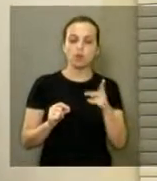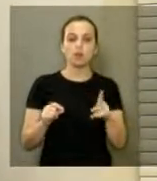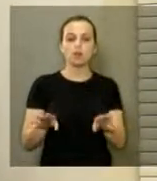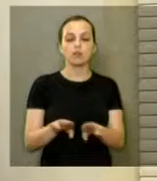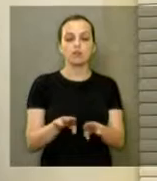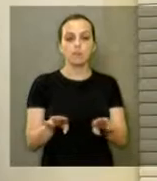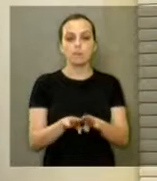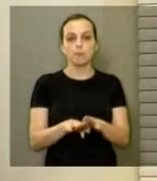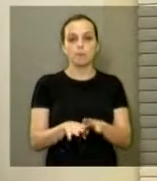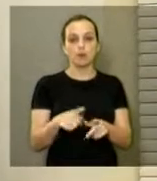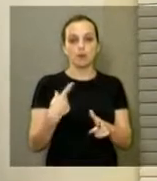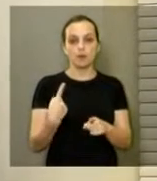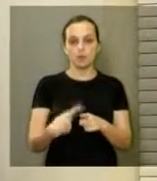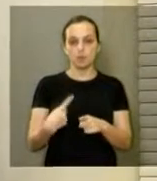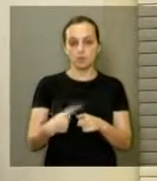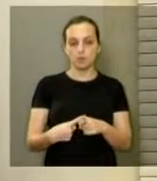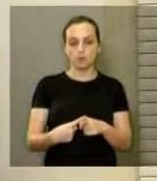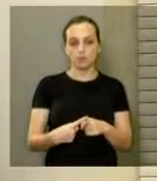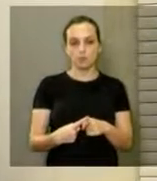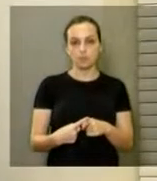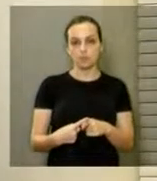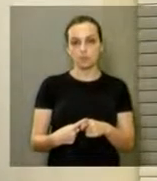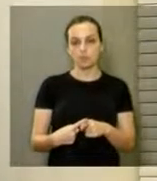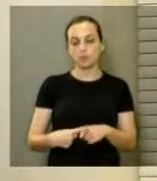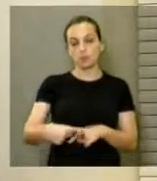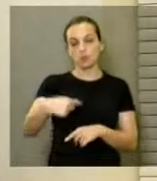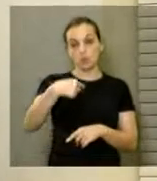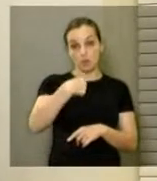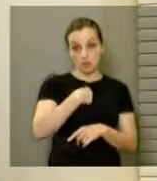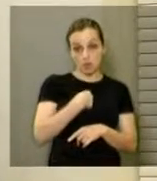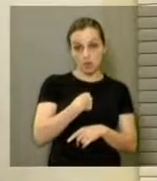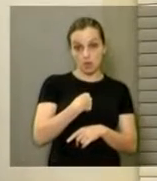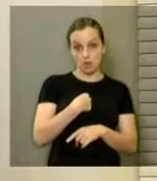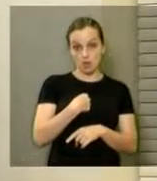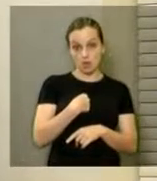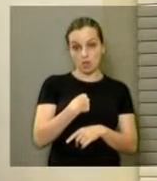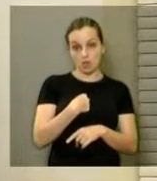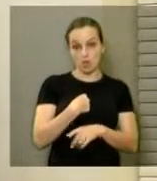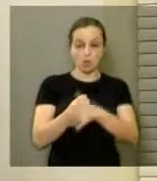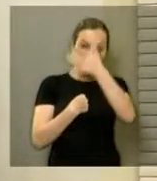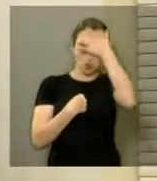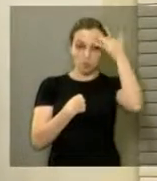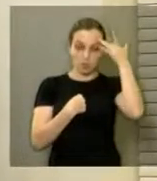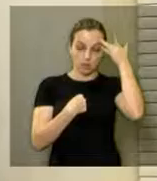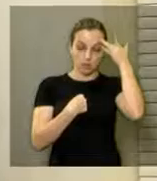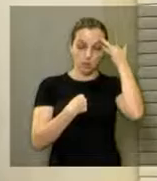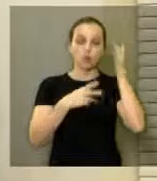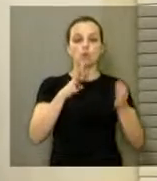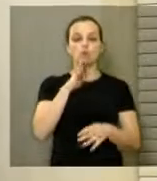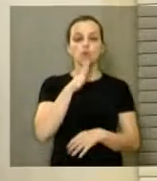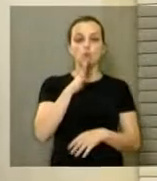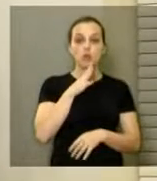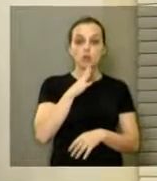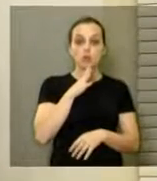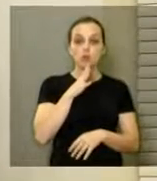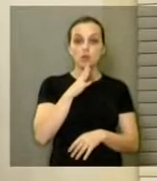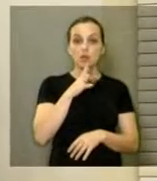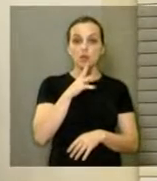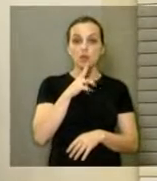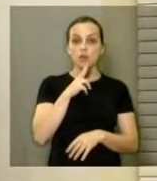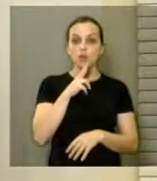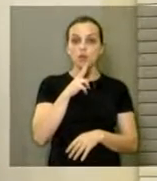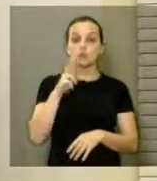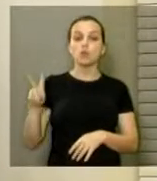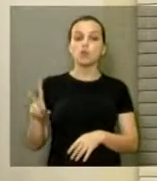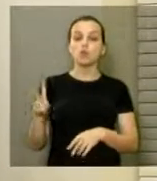porque, mais um minuto, eu passei isso com uma pessoa do meu conhecimento, sendo